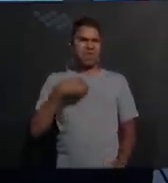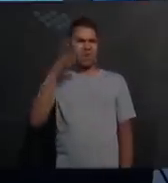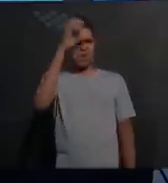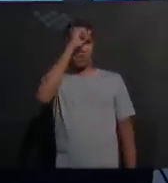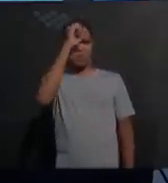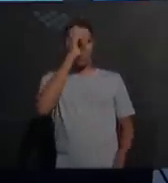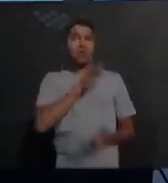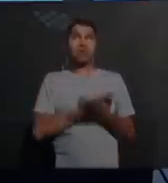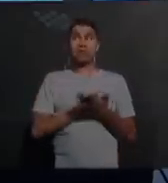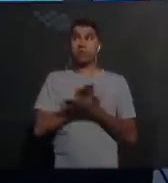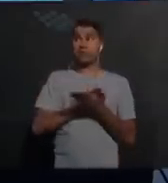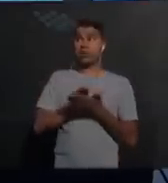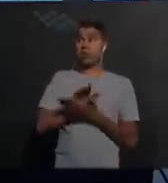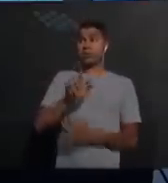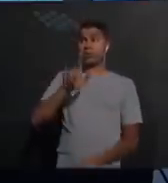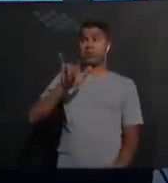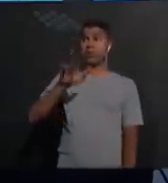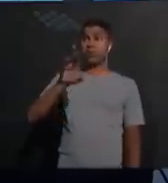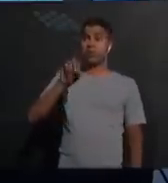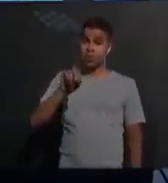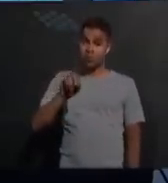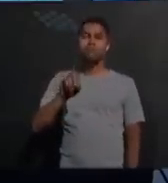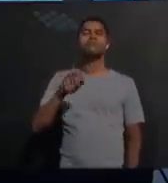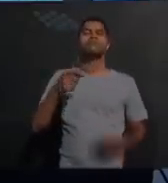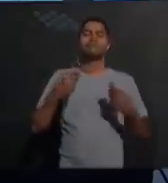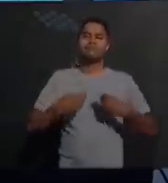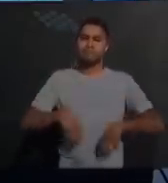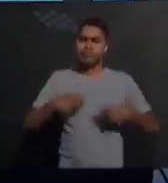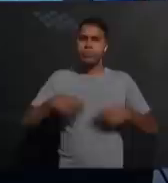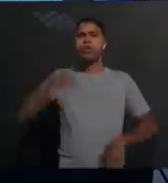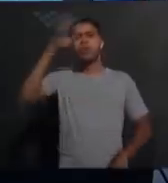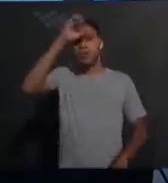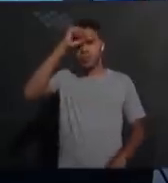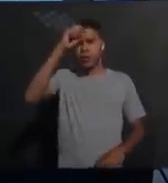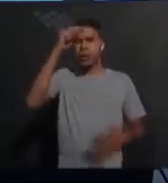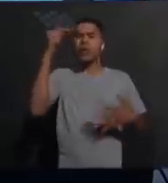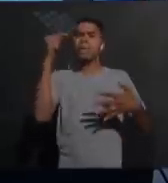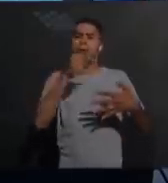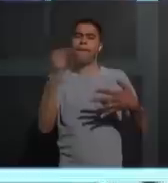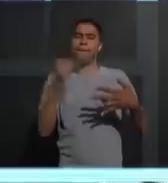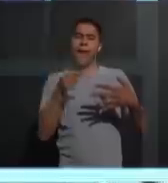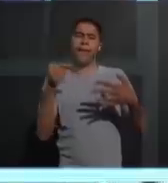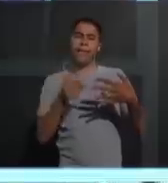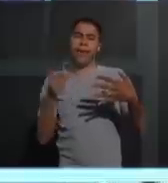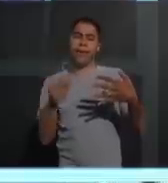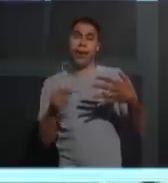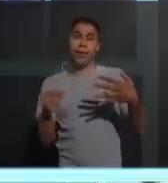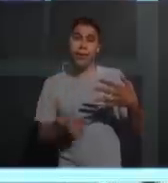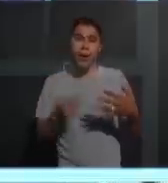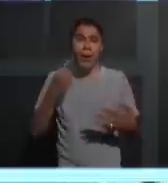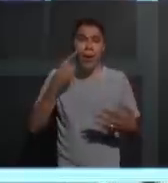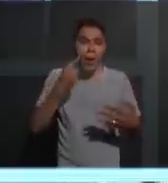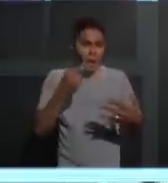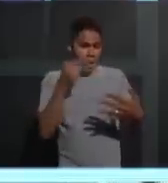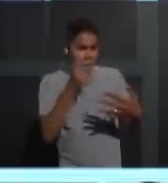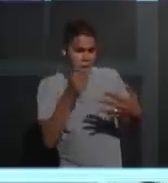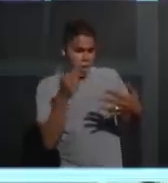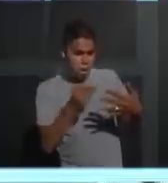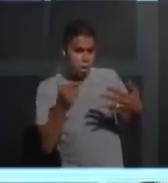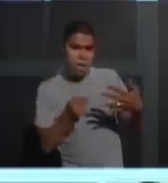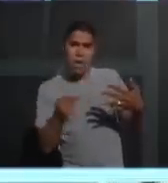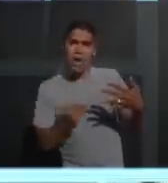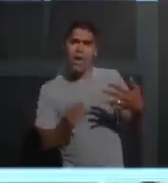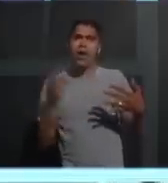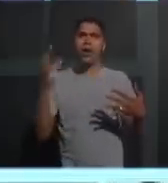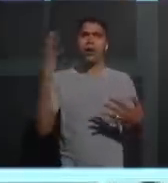nada com os lírios a gente precisa aprender muita coisa sobre eles e com eles porque olha que monte de coisa bonita